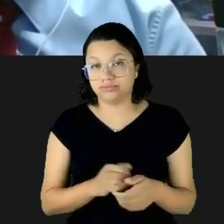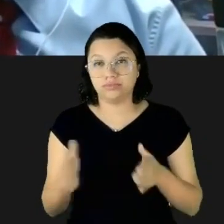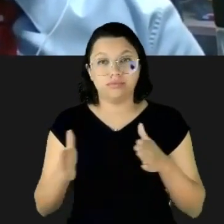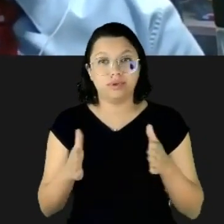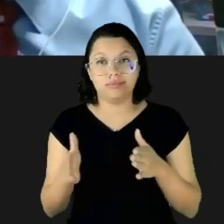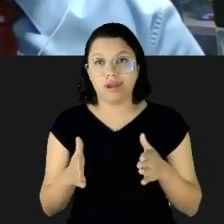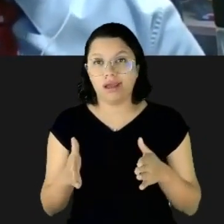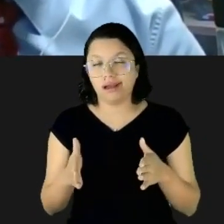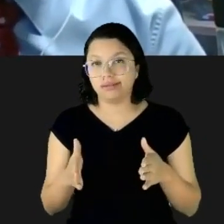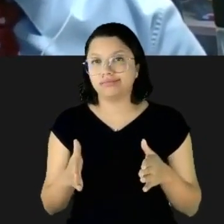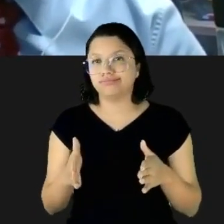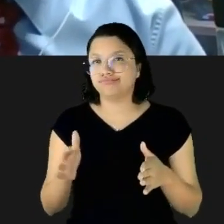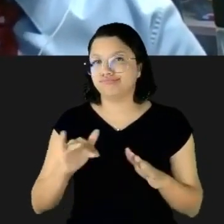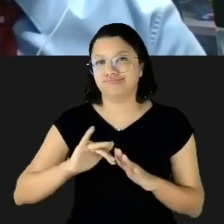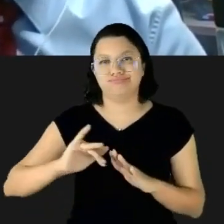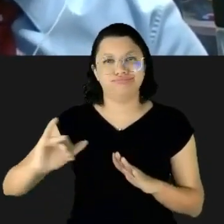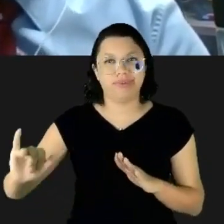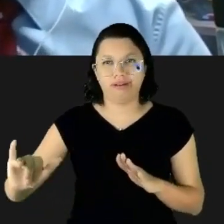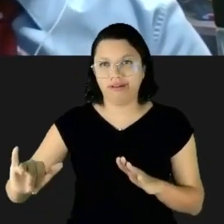curso,